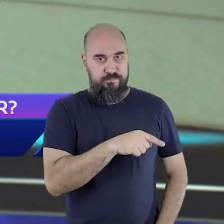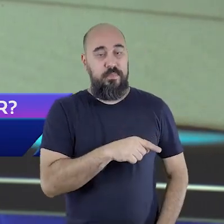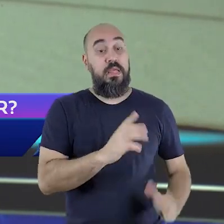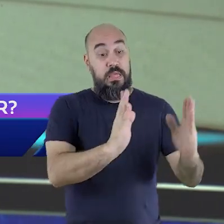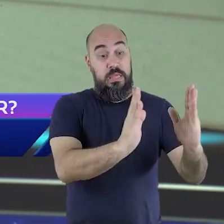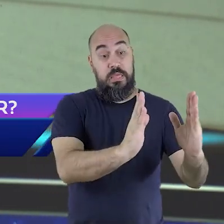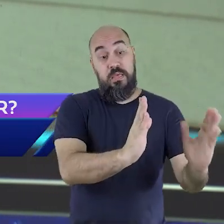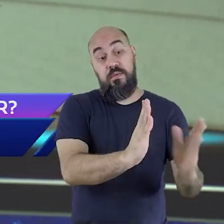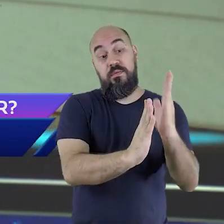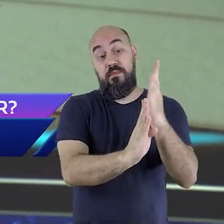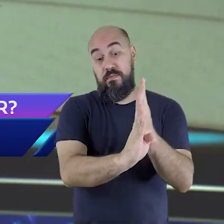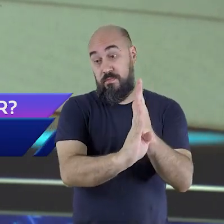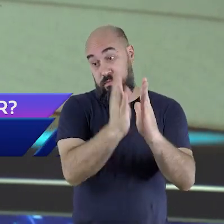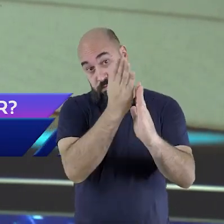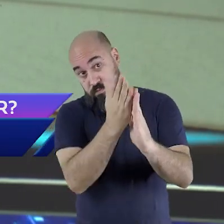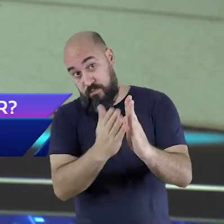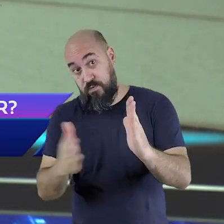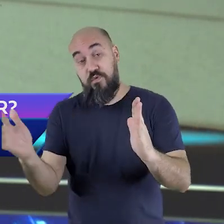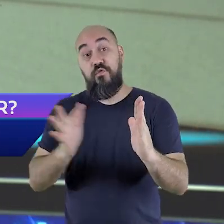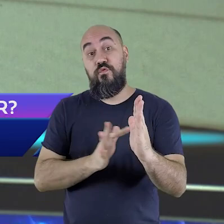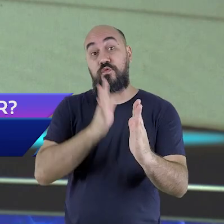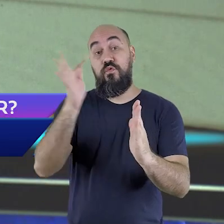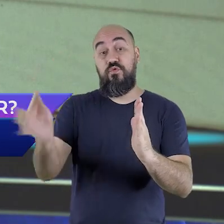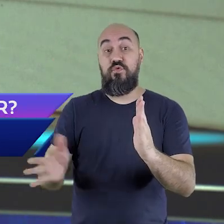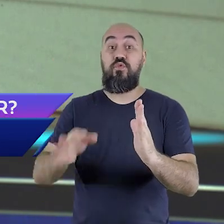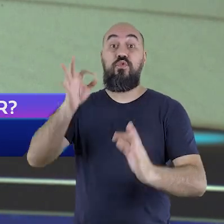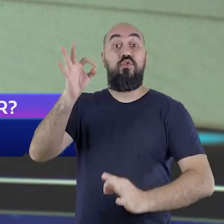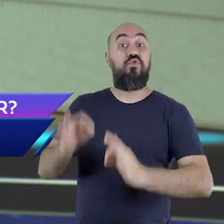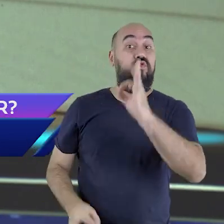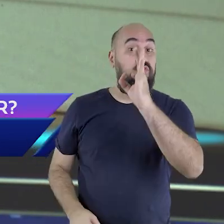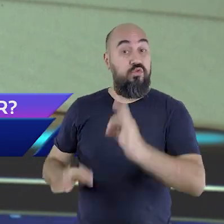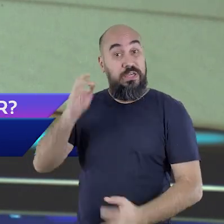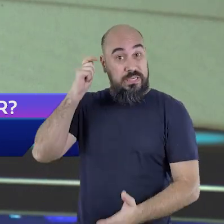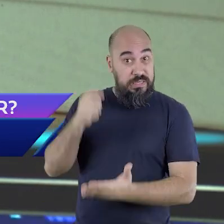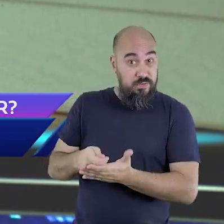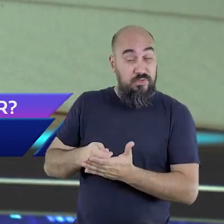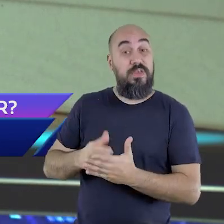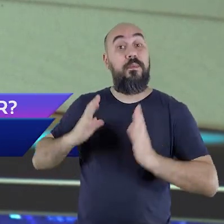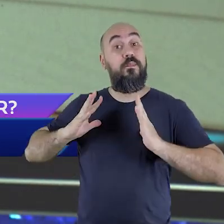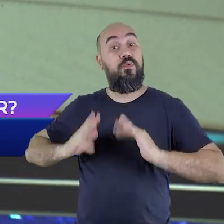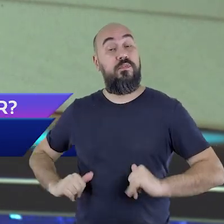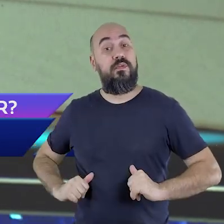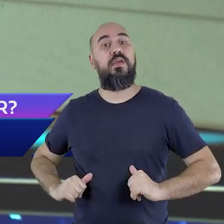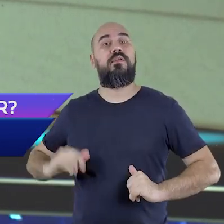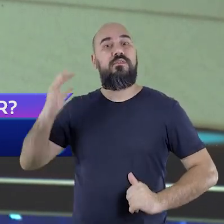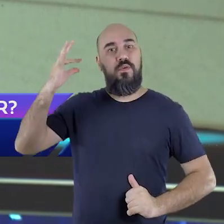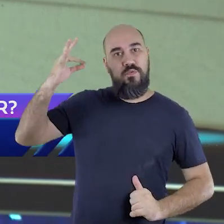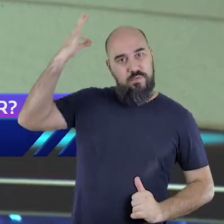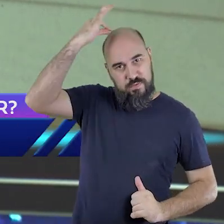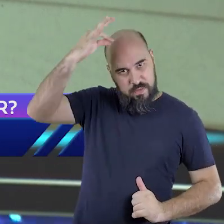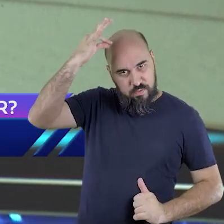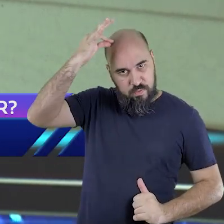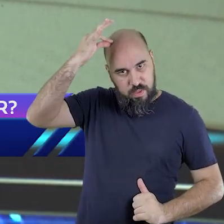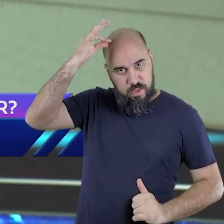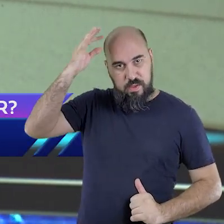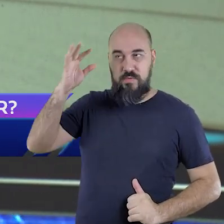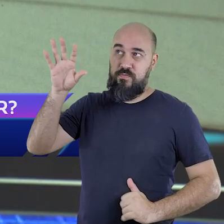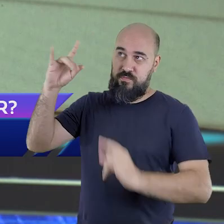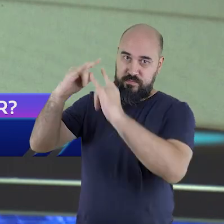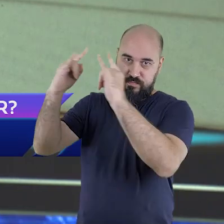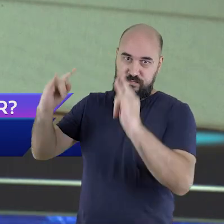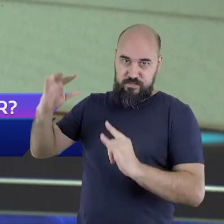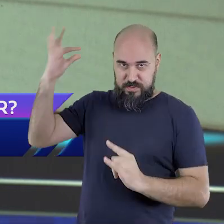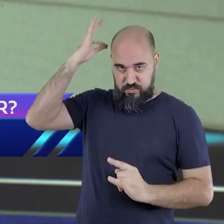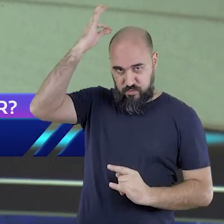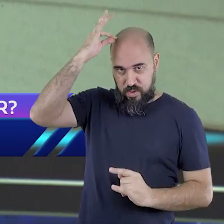estaria relacionado com os acontecimentos futuros, como o juízo e a purificação do santuário. 70